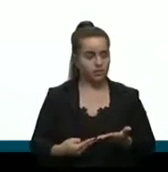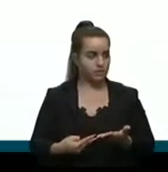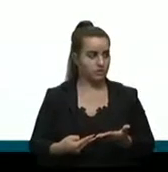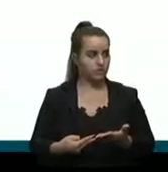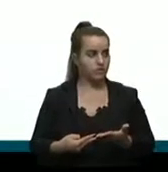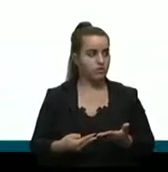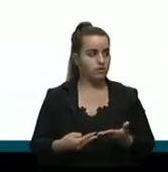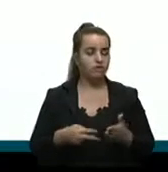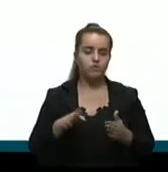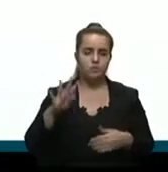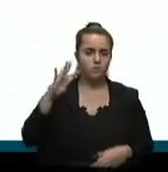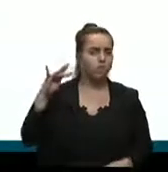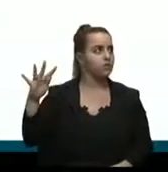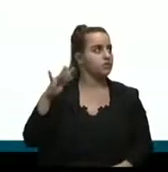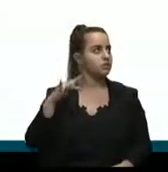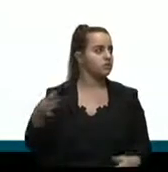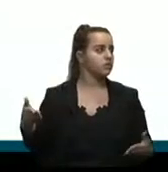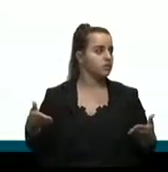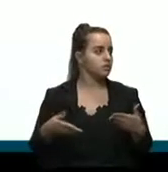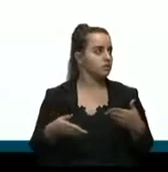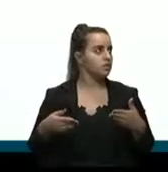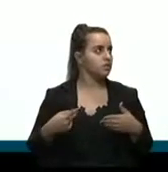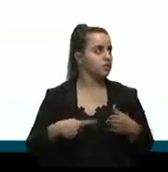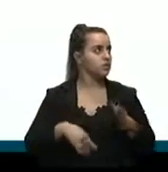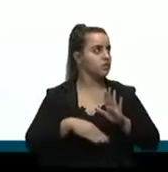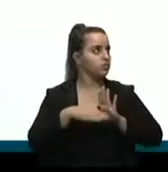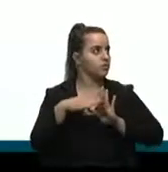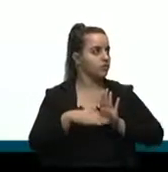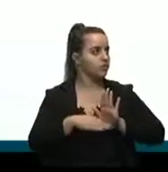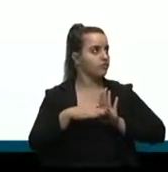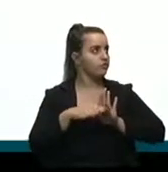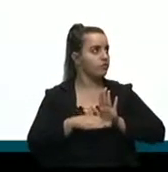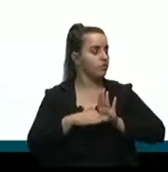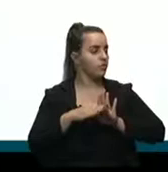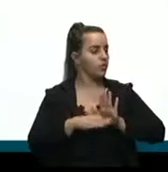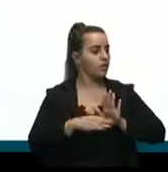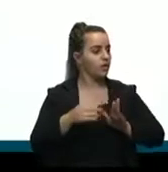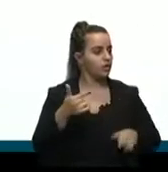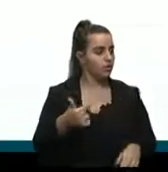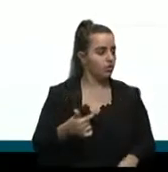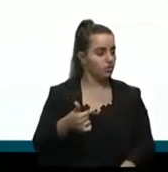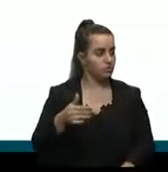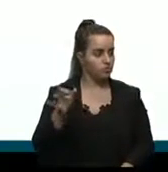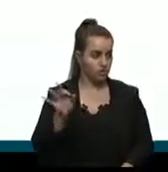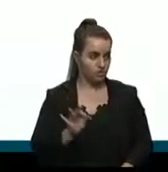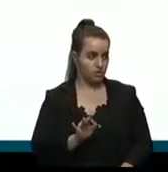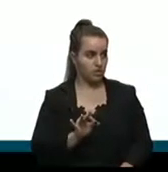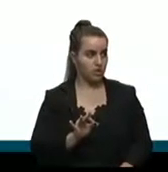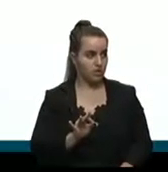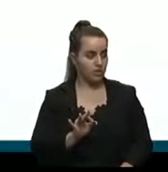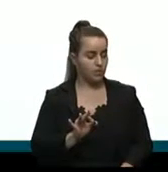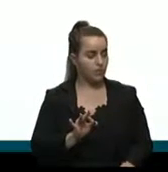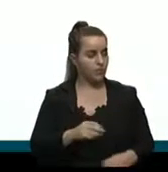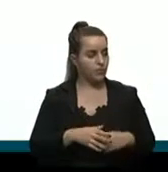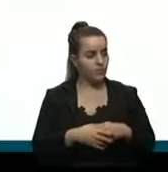significância. Então, vamos supor aqui o nível de significância de 2%. 2%.